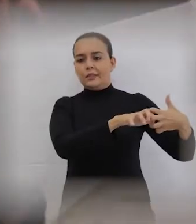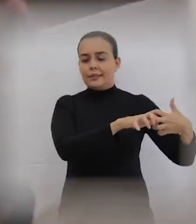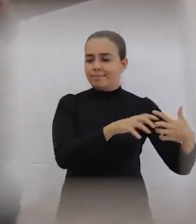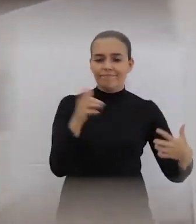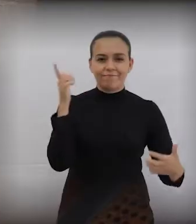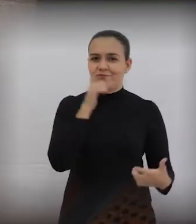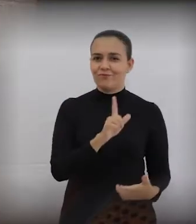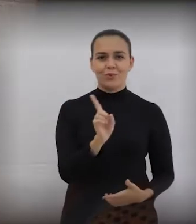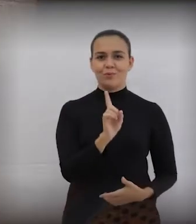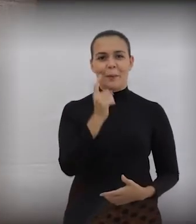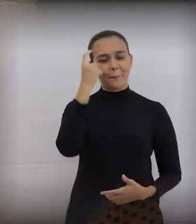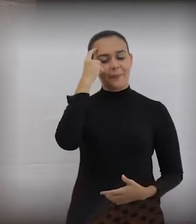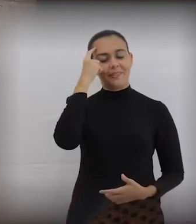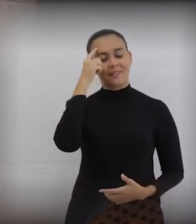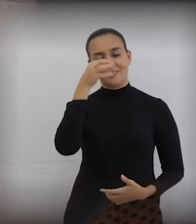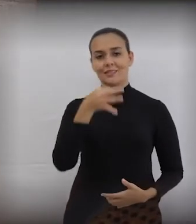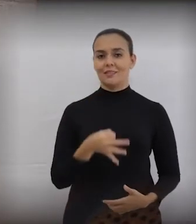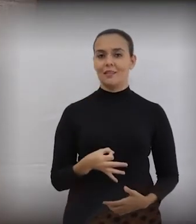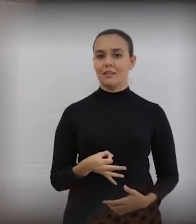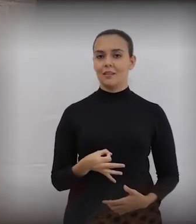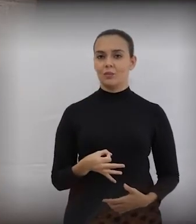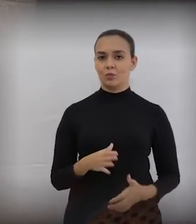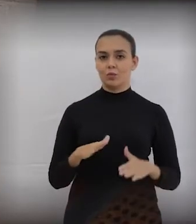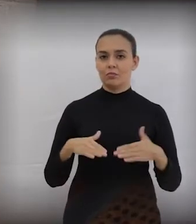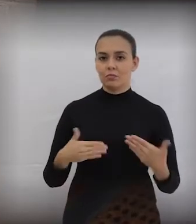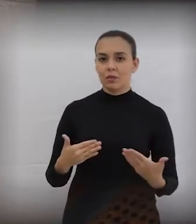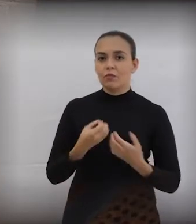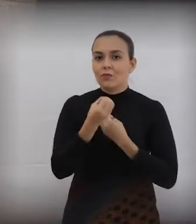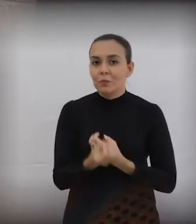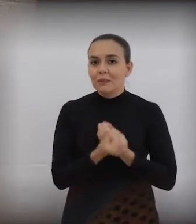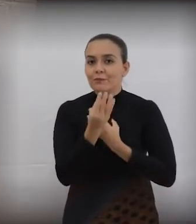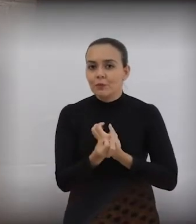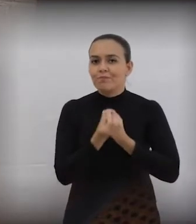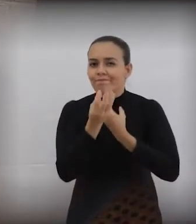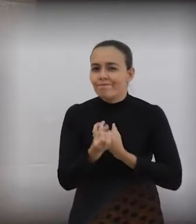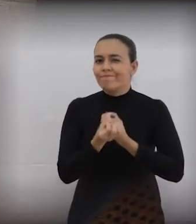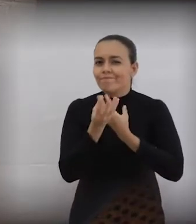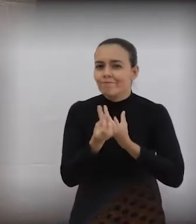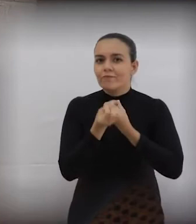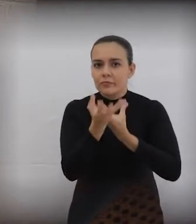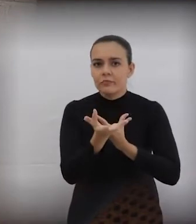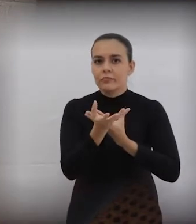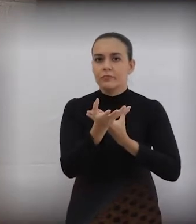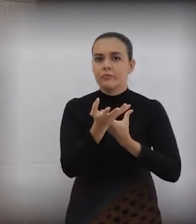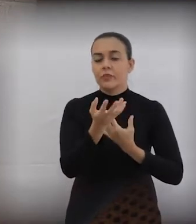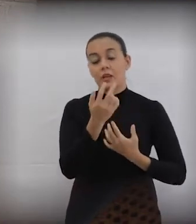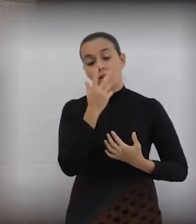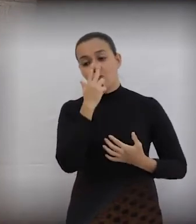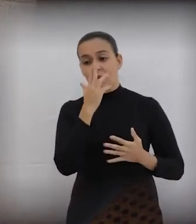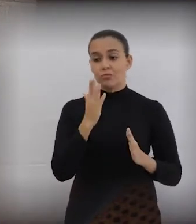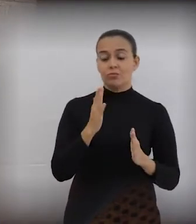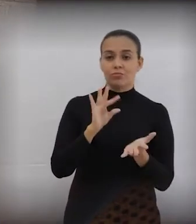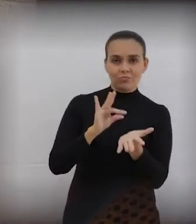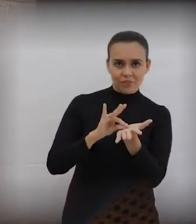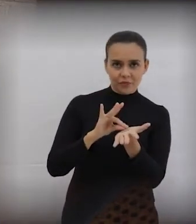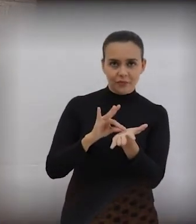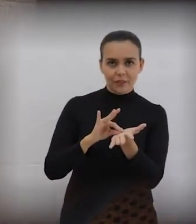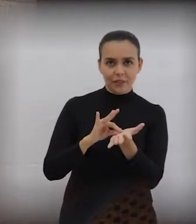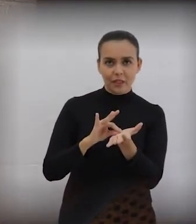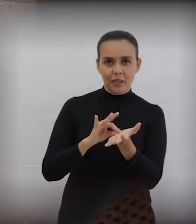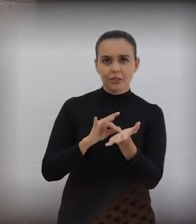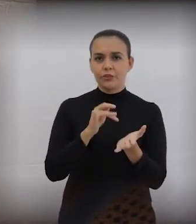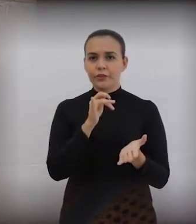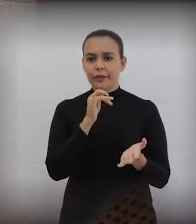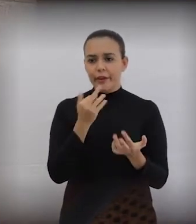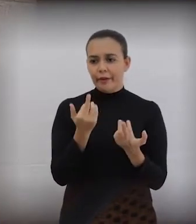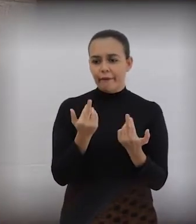perder o pé. Então, de uma certa maneira, eu acho que esse fluxo que, na verdade, está